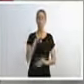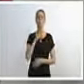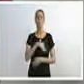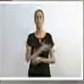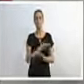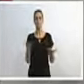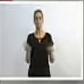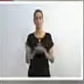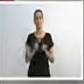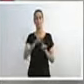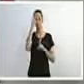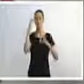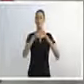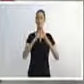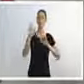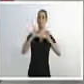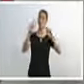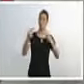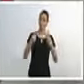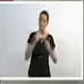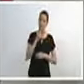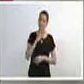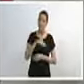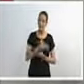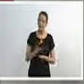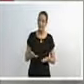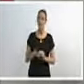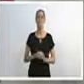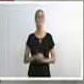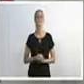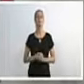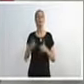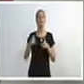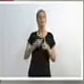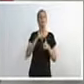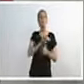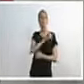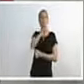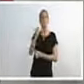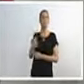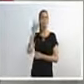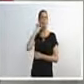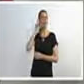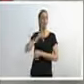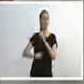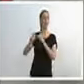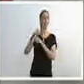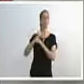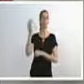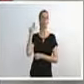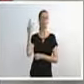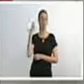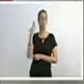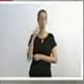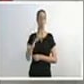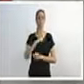a todos que nos assistem em casa, muito boa tarde. Primeiramente, gostaria de falar para o vereador Iens, que desde o ano passado nós temos uma empresa, Iens,